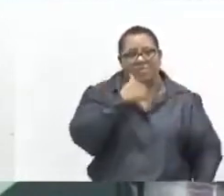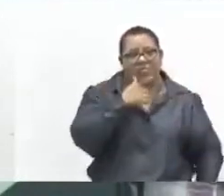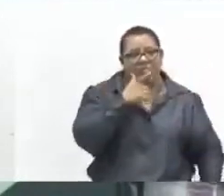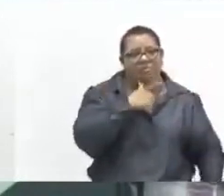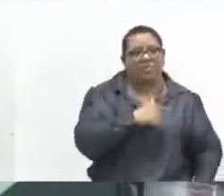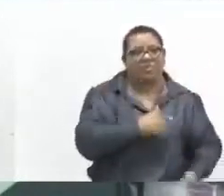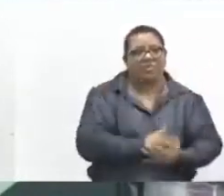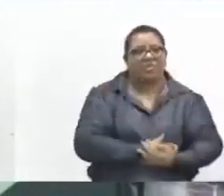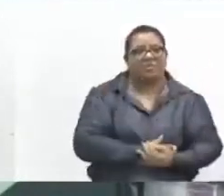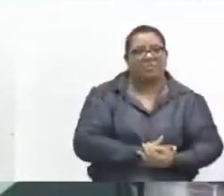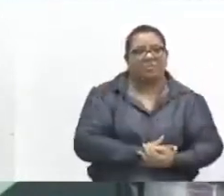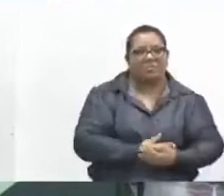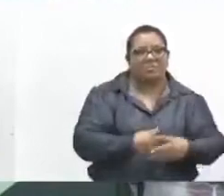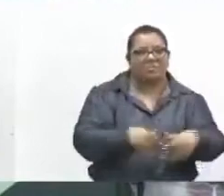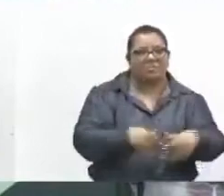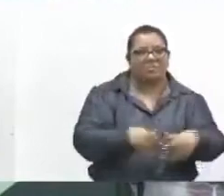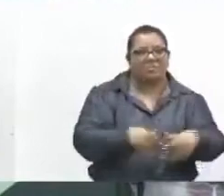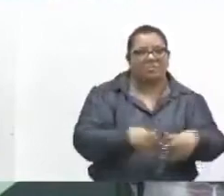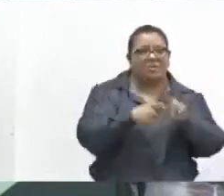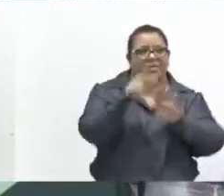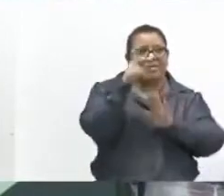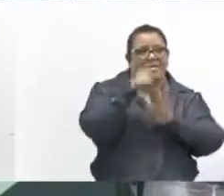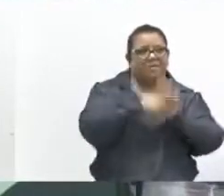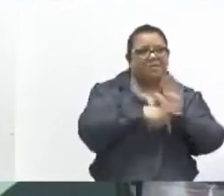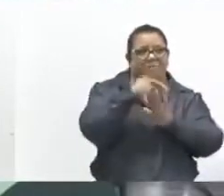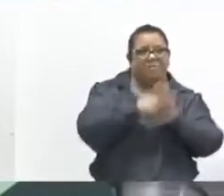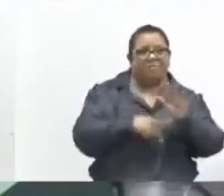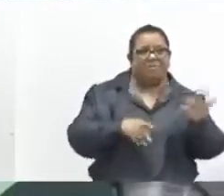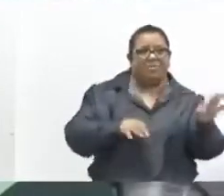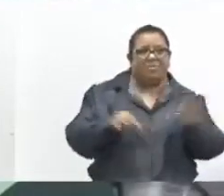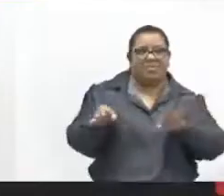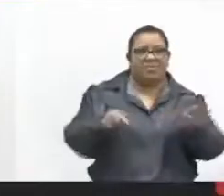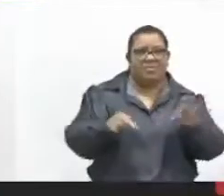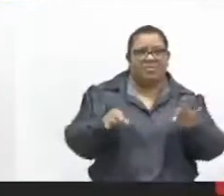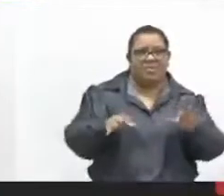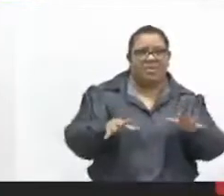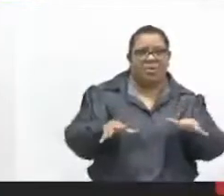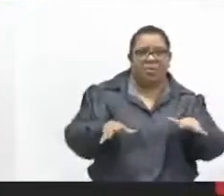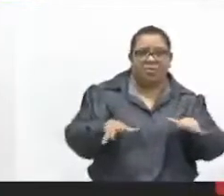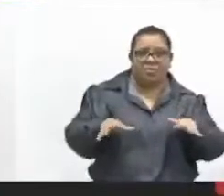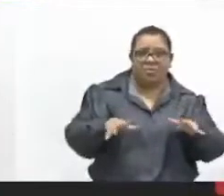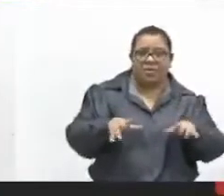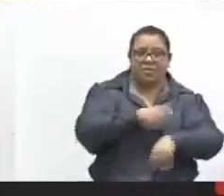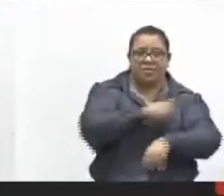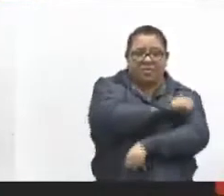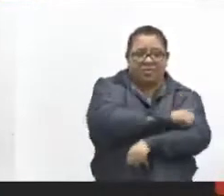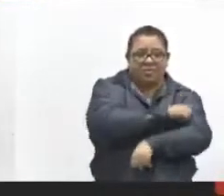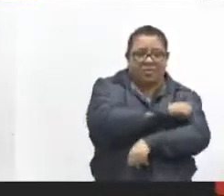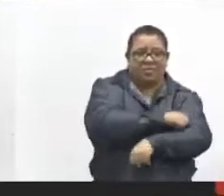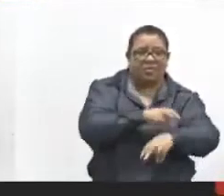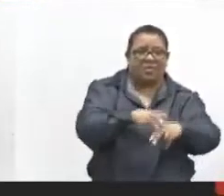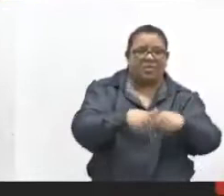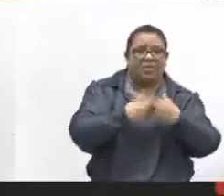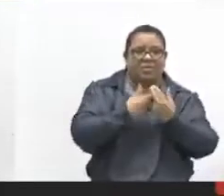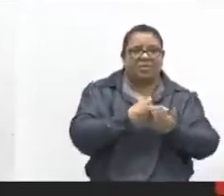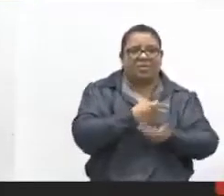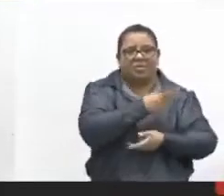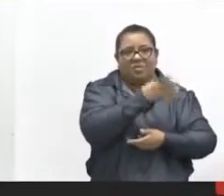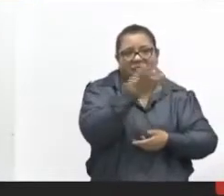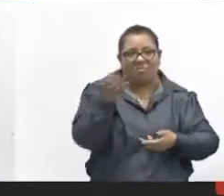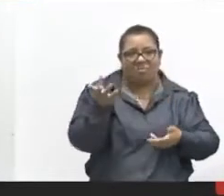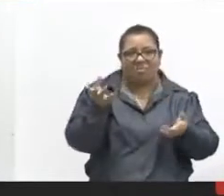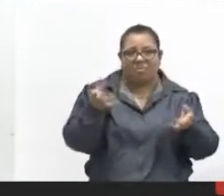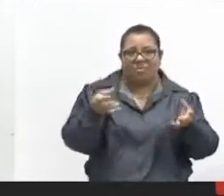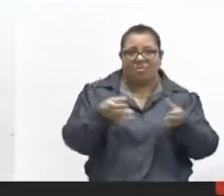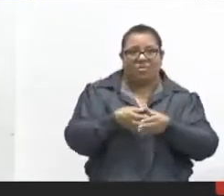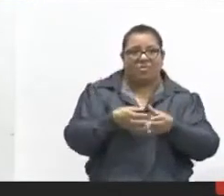observar. E aí também esse programa, ele ainda vai fomentar o movimento estudantil através do DCE, CAs, grêmios, que para a